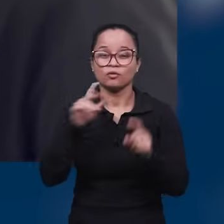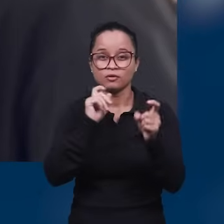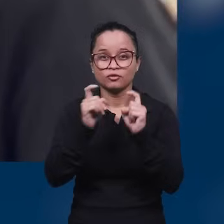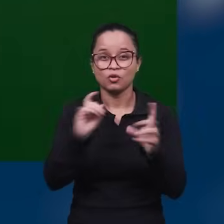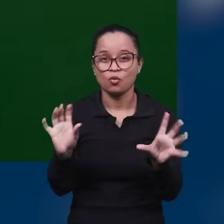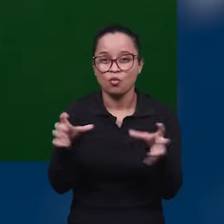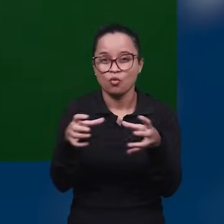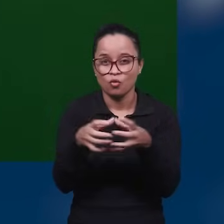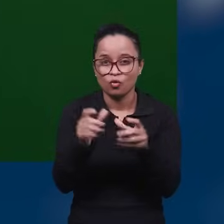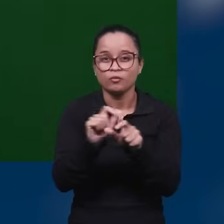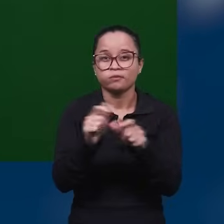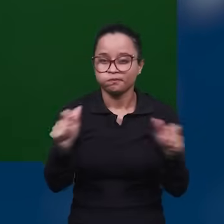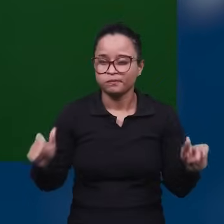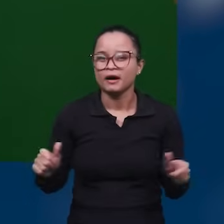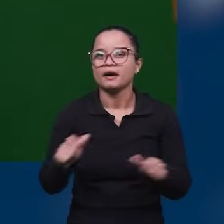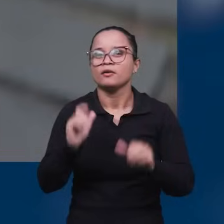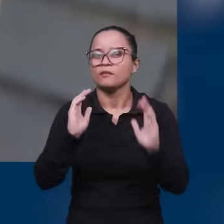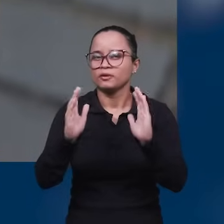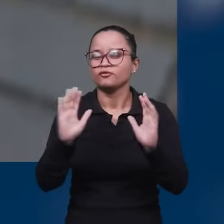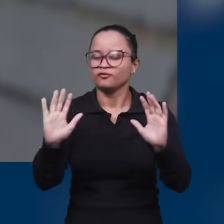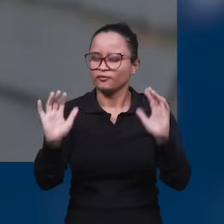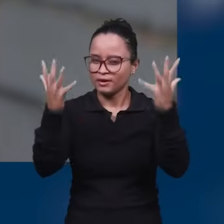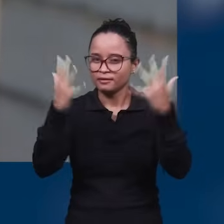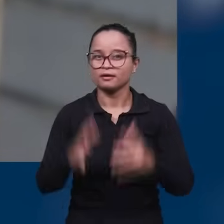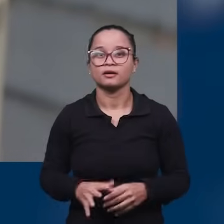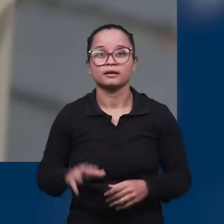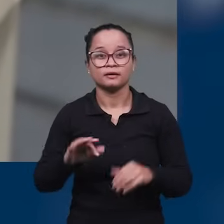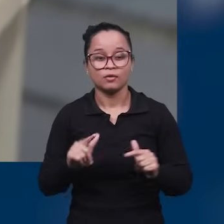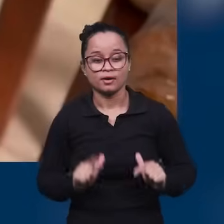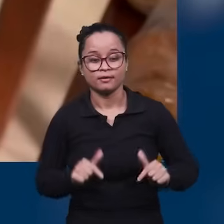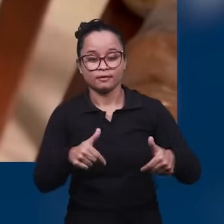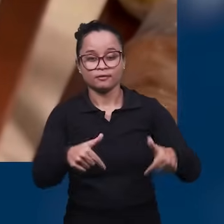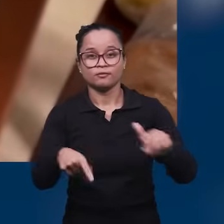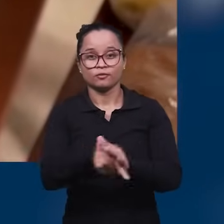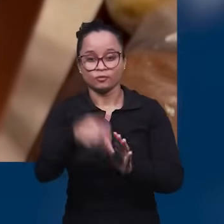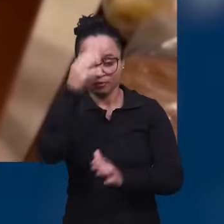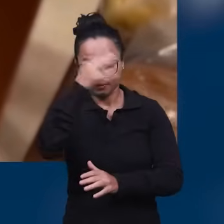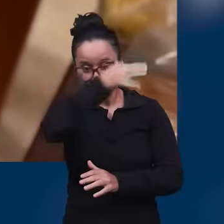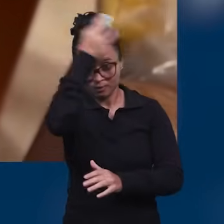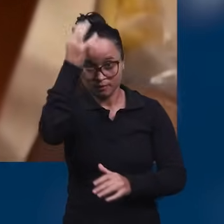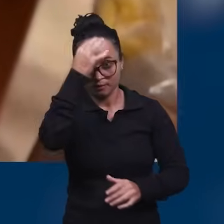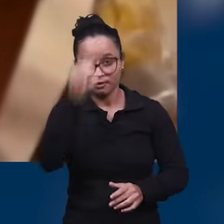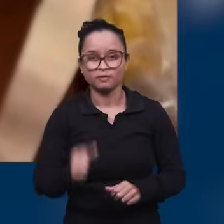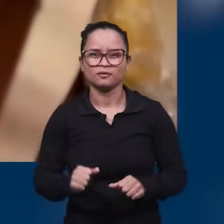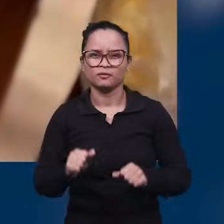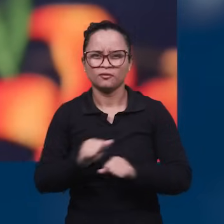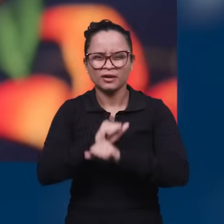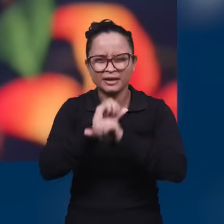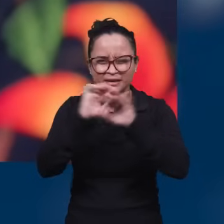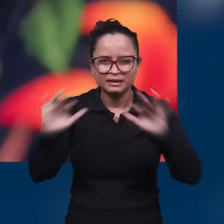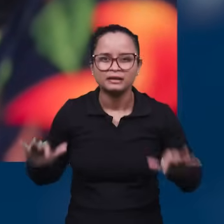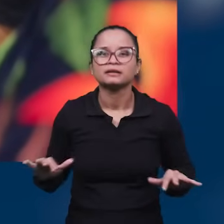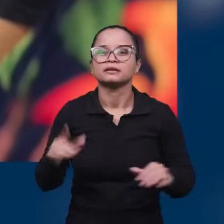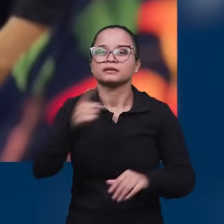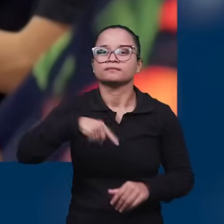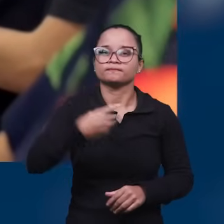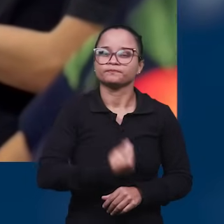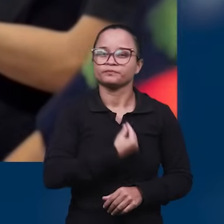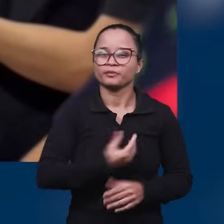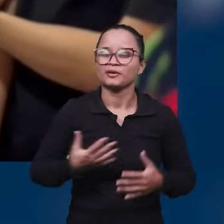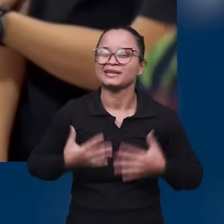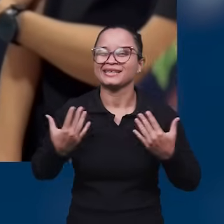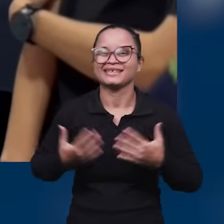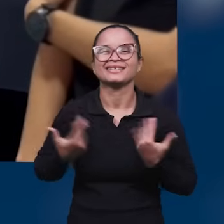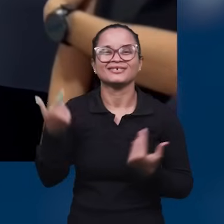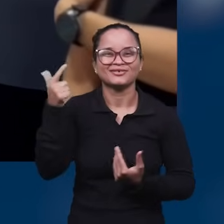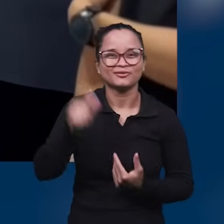grande festa, onde a operação do Espírito Santo aqui foi notória no nosso meio. Uma grande alegria, um